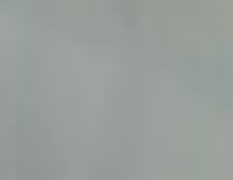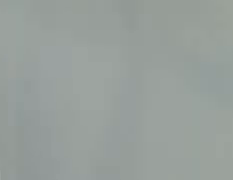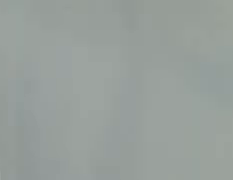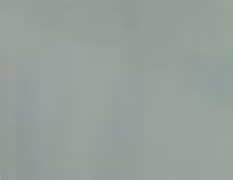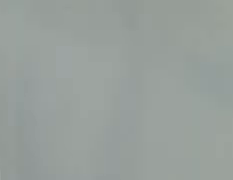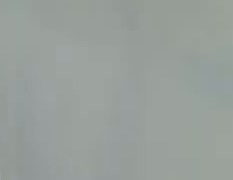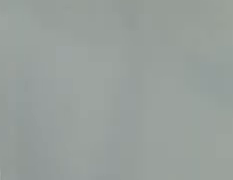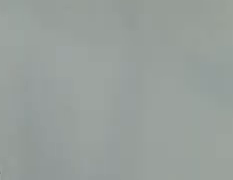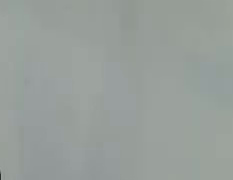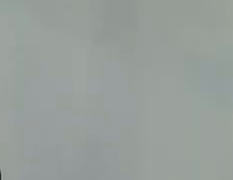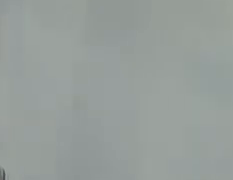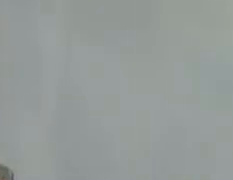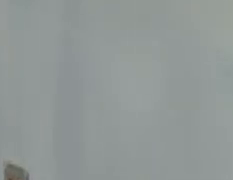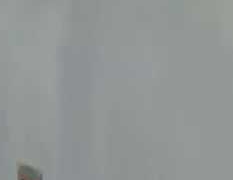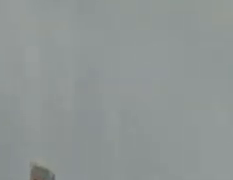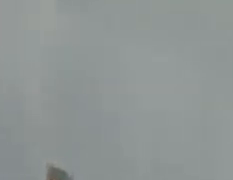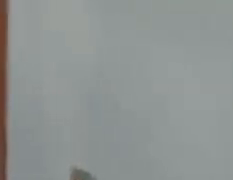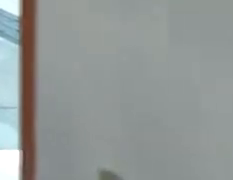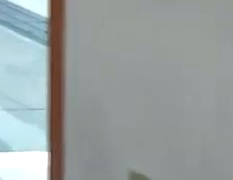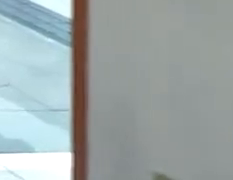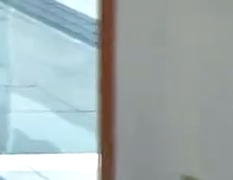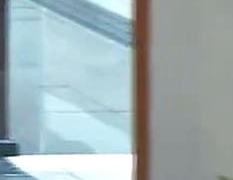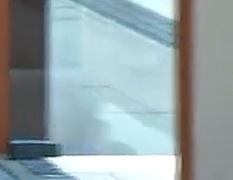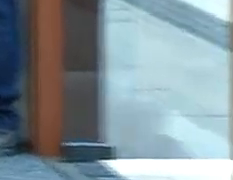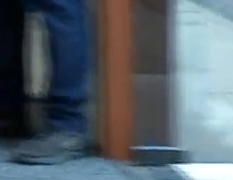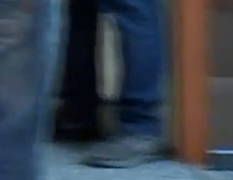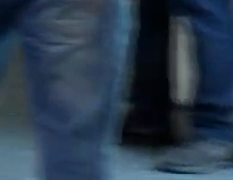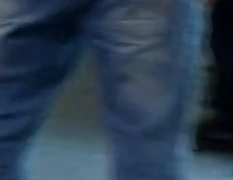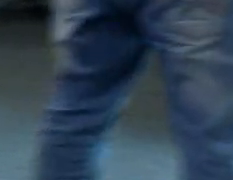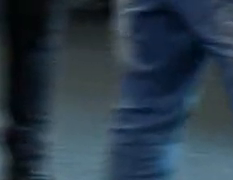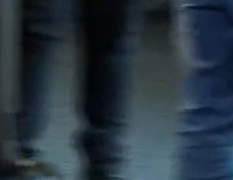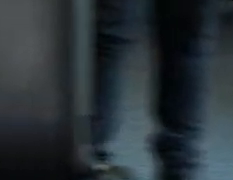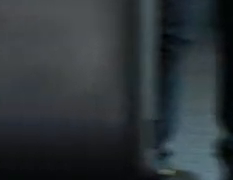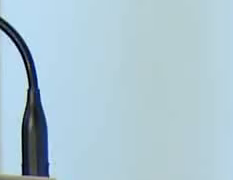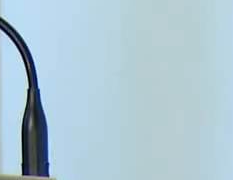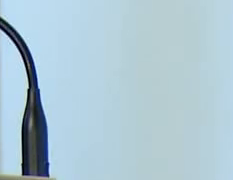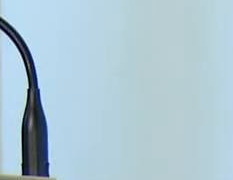Ivete Ruiz, do Comitê Municipal de Direito dos Animais e também do VEDAS,